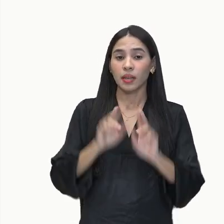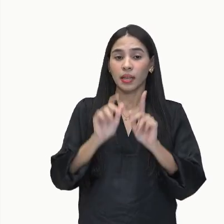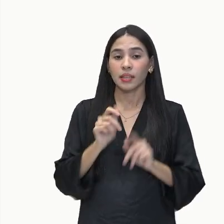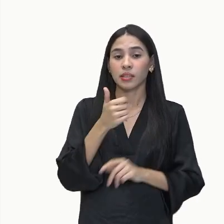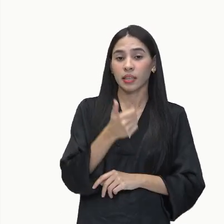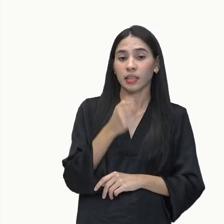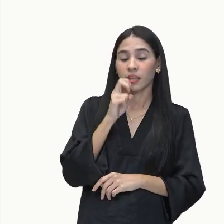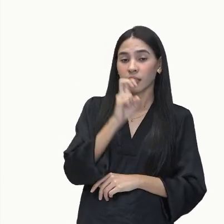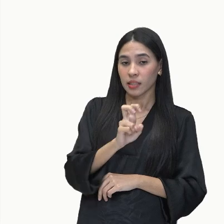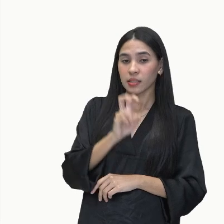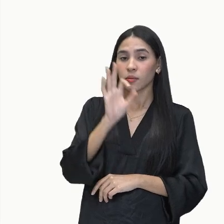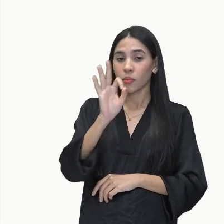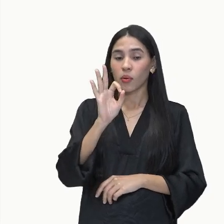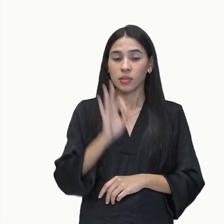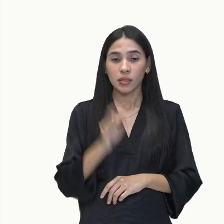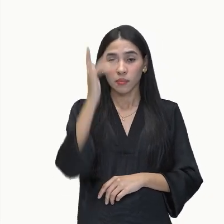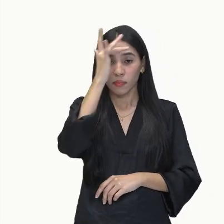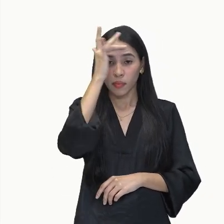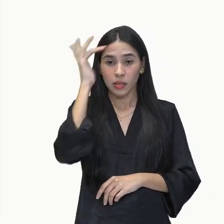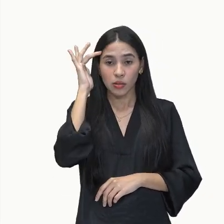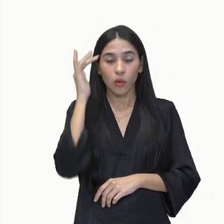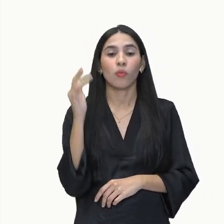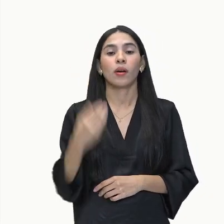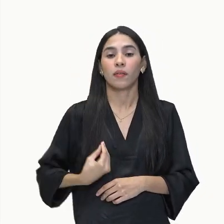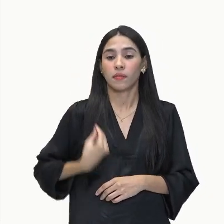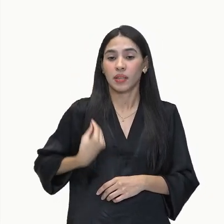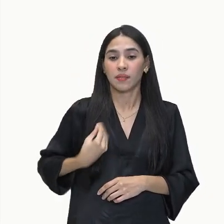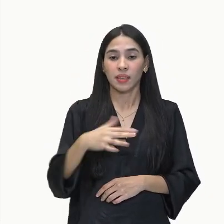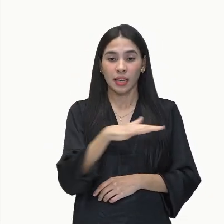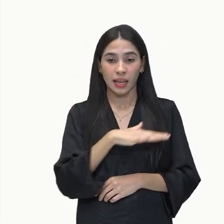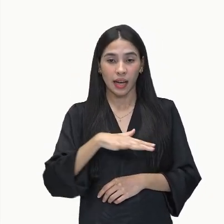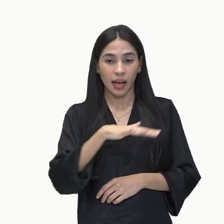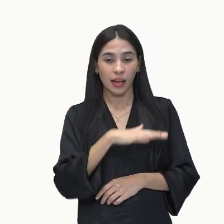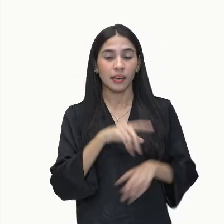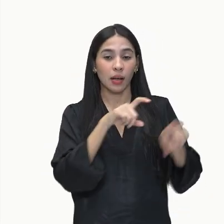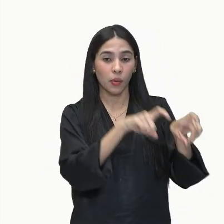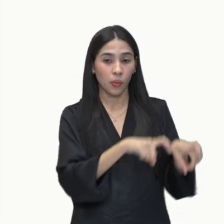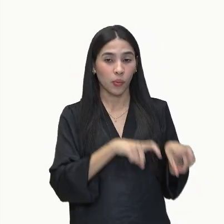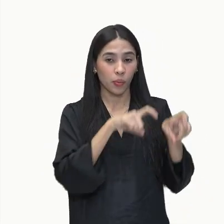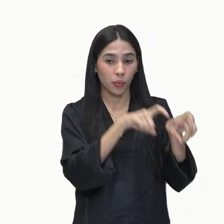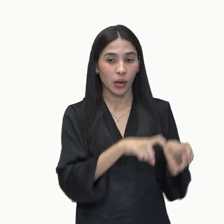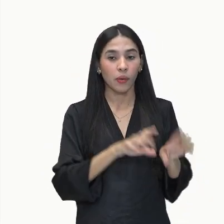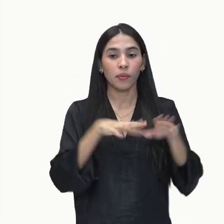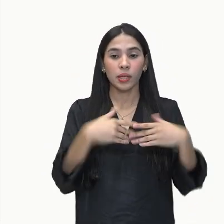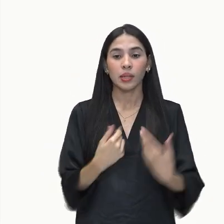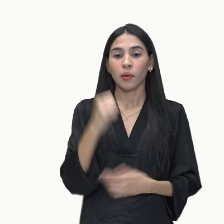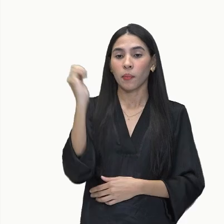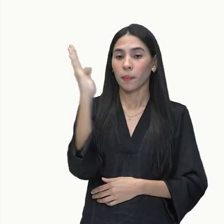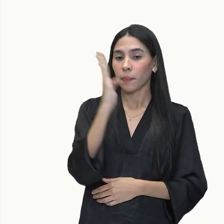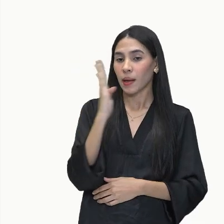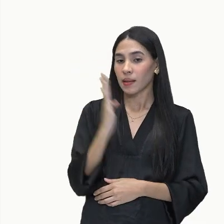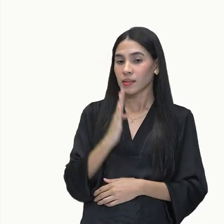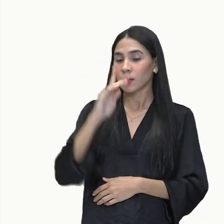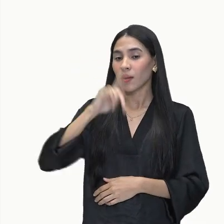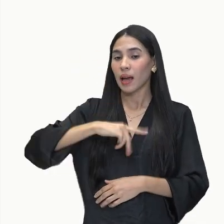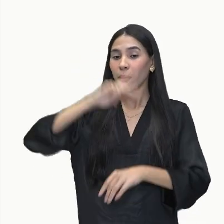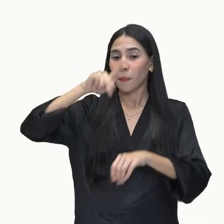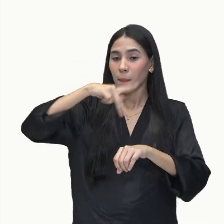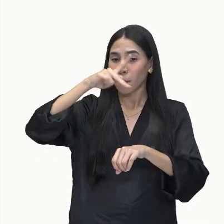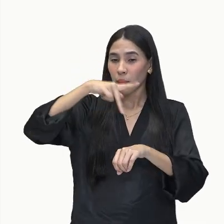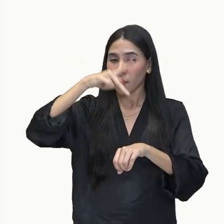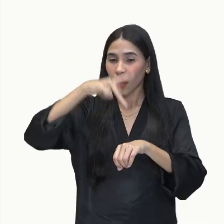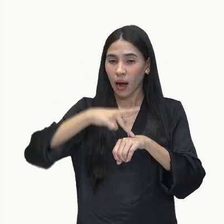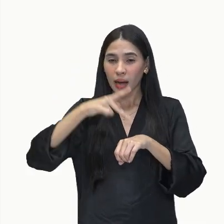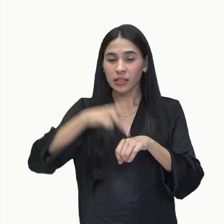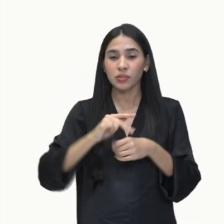15% das pessoas que vivem nas áreas rurais. Então o Brasil ele é um país bastante